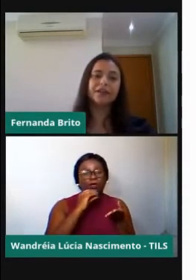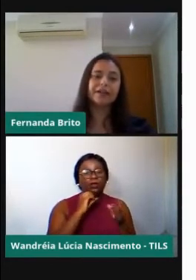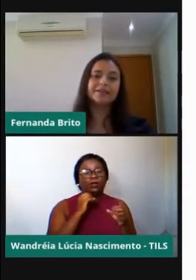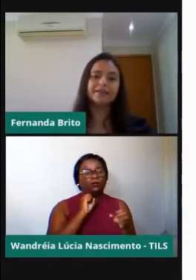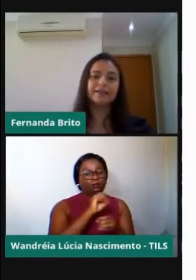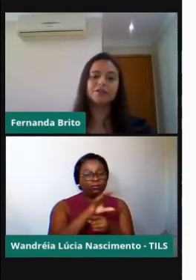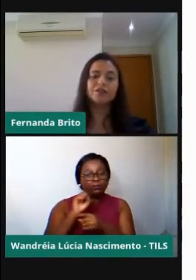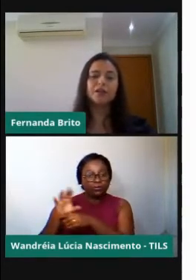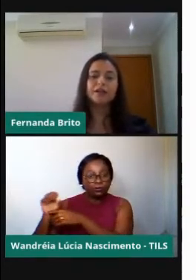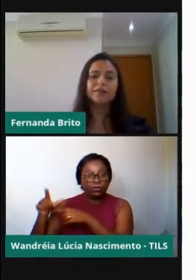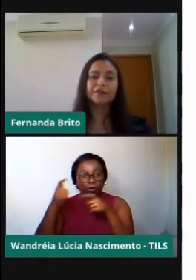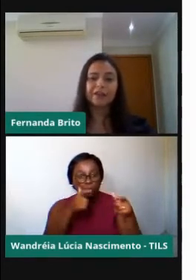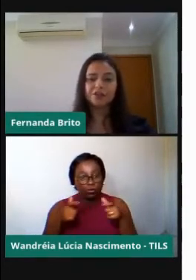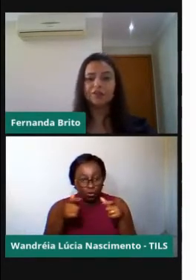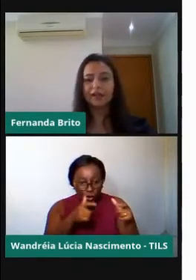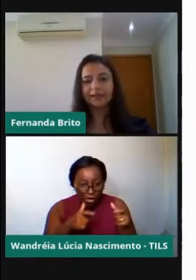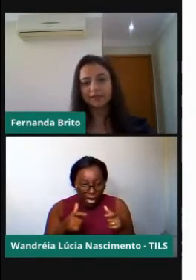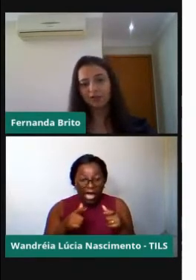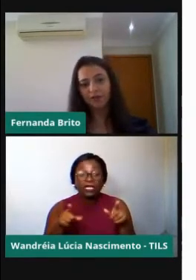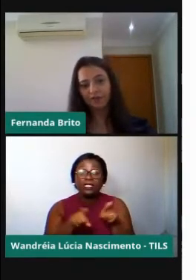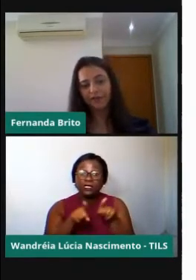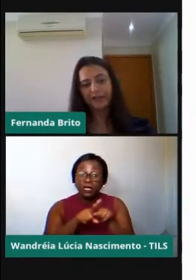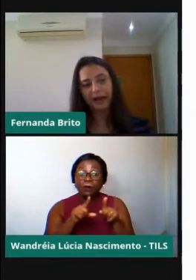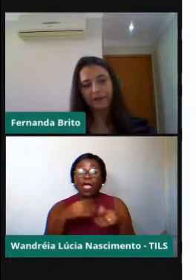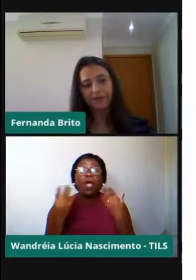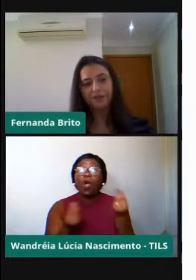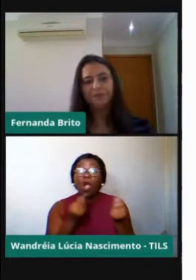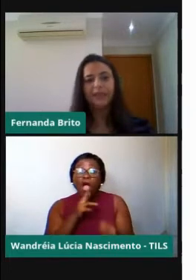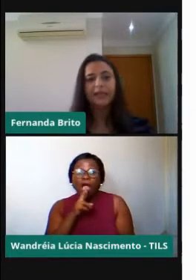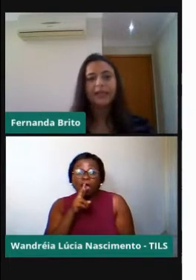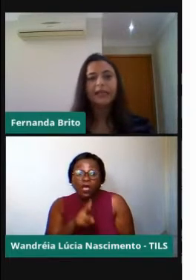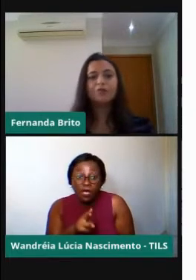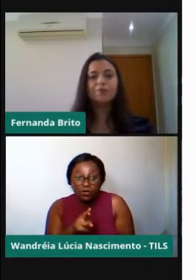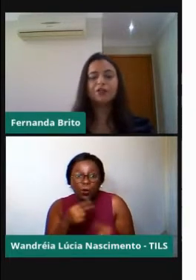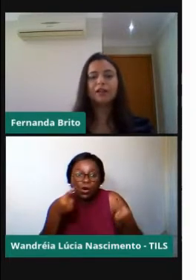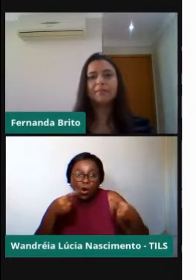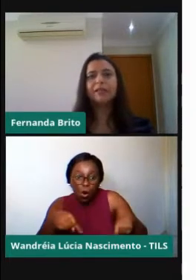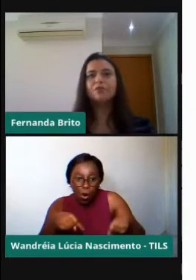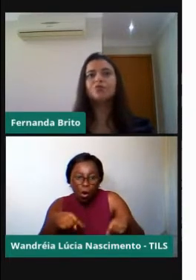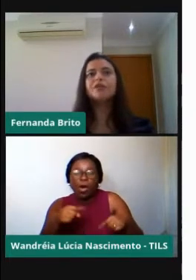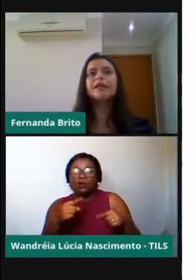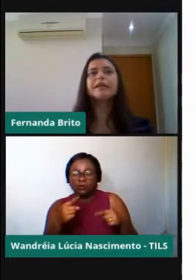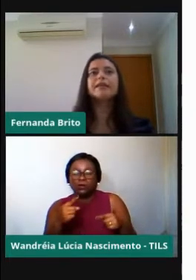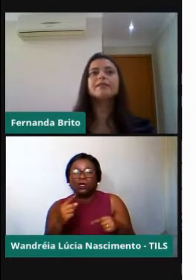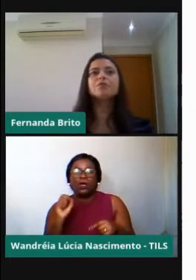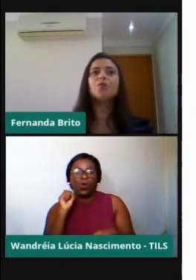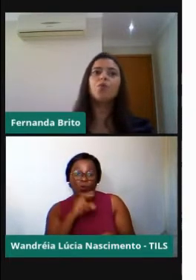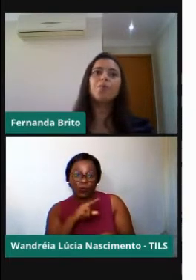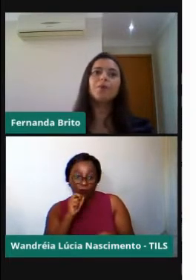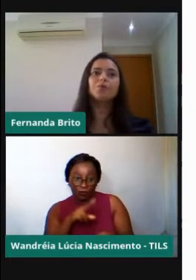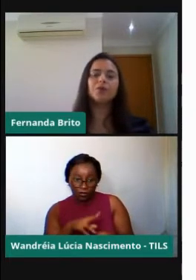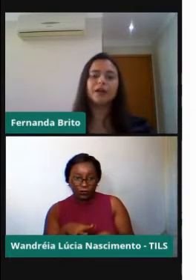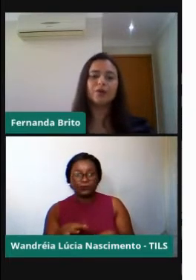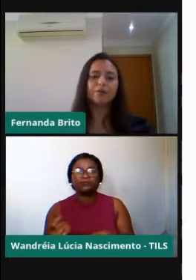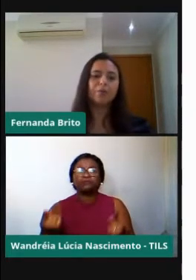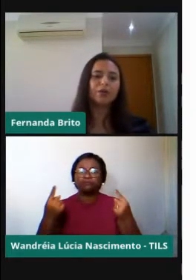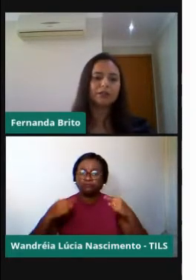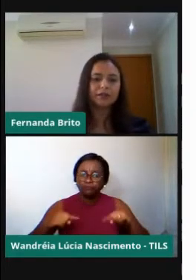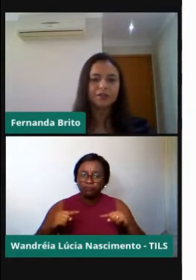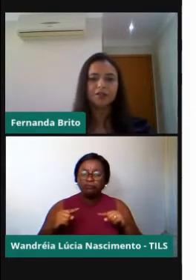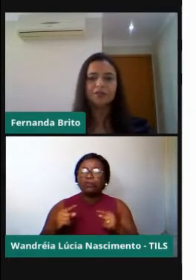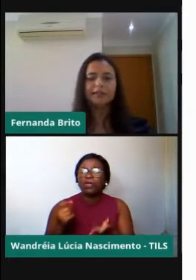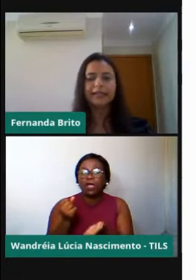relacionada à eficácia delas frente a essas novas variáveis. E os medicamentos, né, eles ocupam um